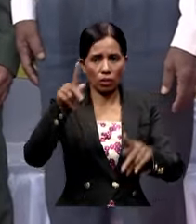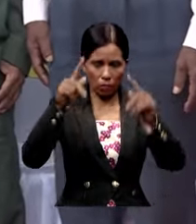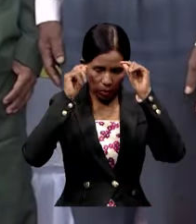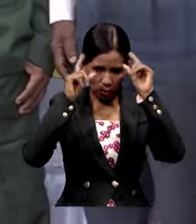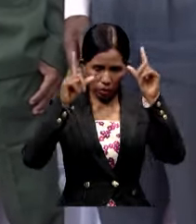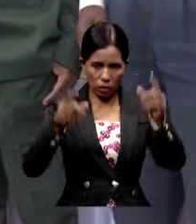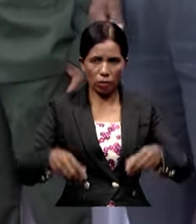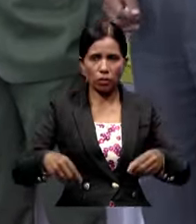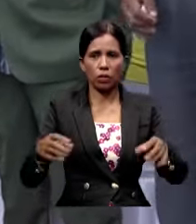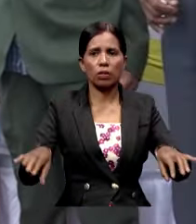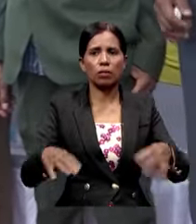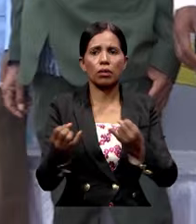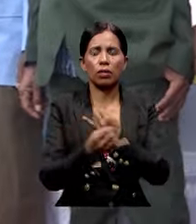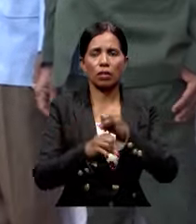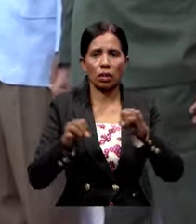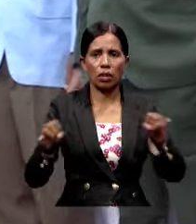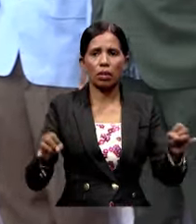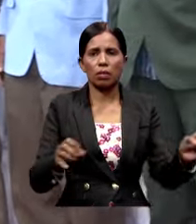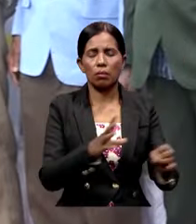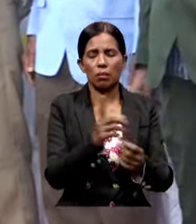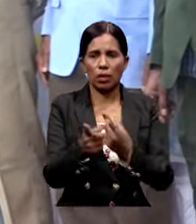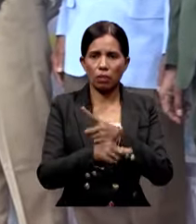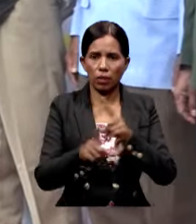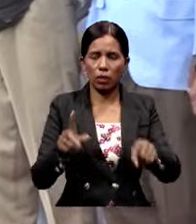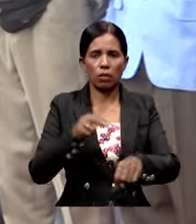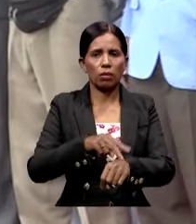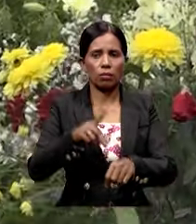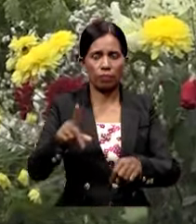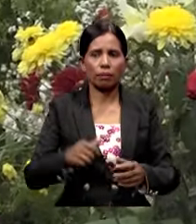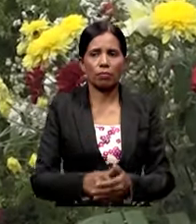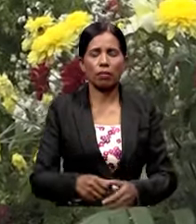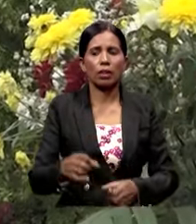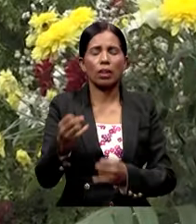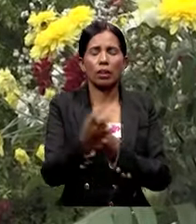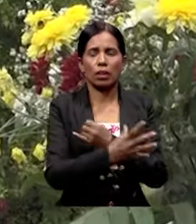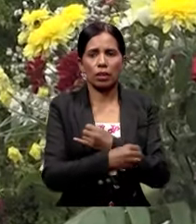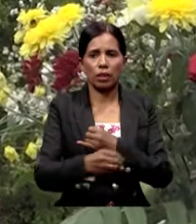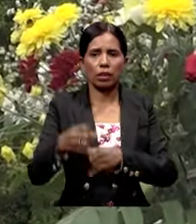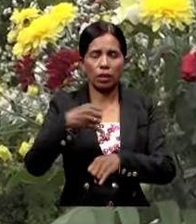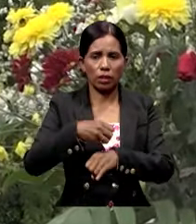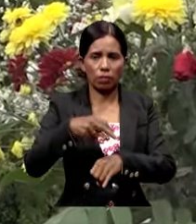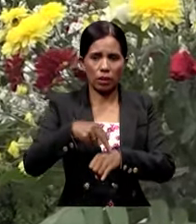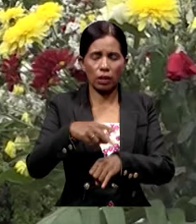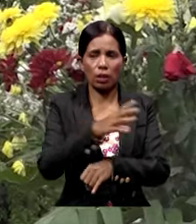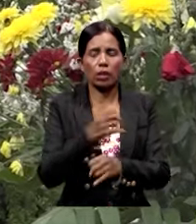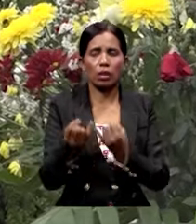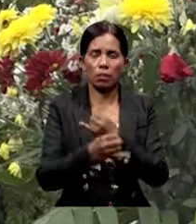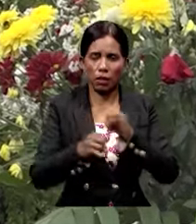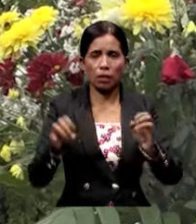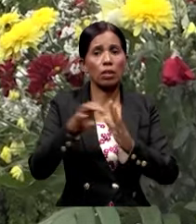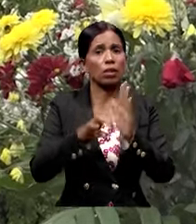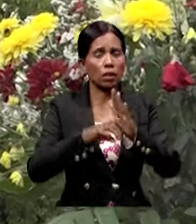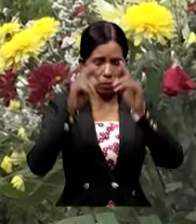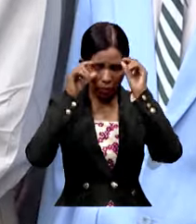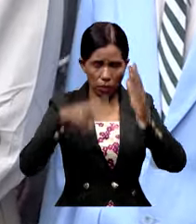sakrifika sirnyaan ho di luta ba libertação nasional hafoin ukunan Estado Timor Leste valoriza ninia emar sira